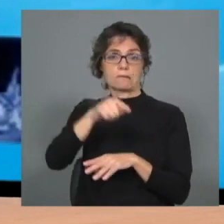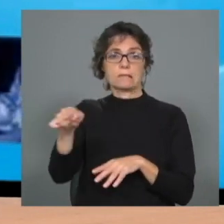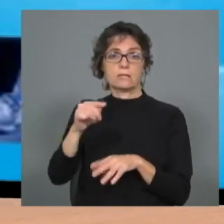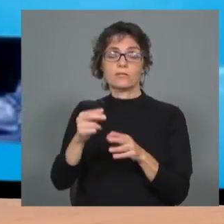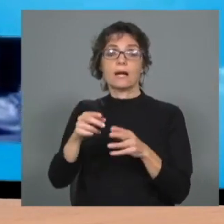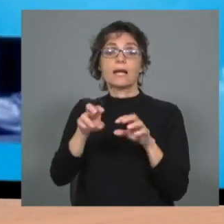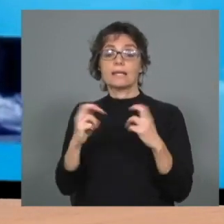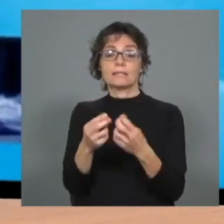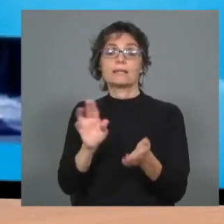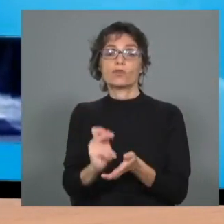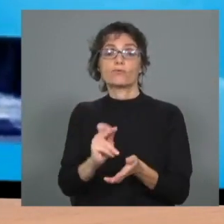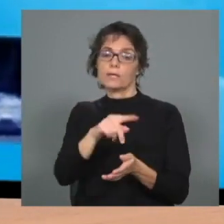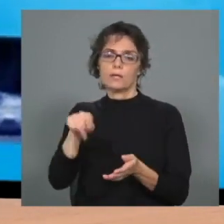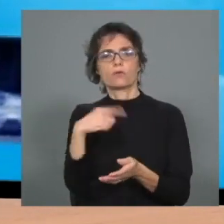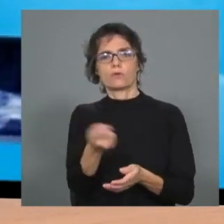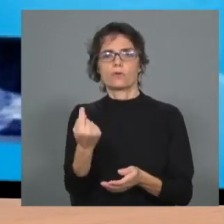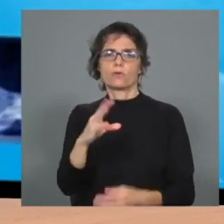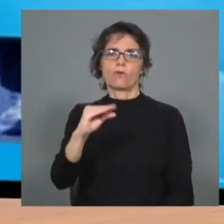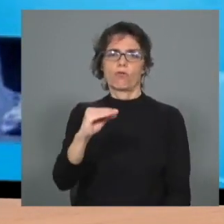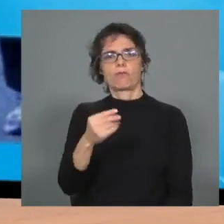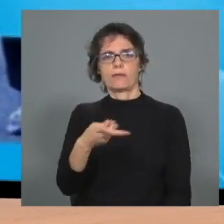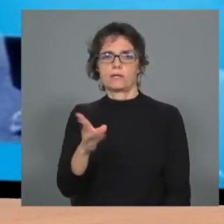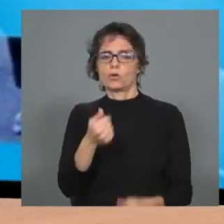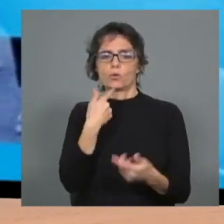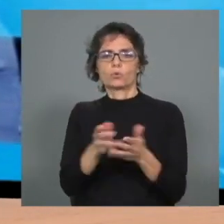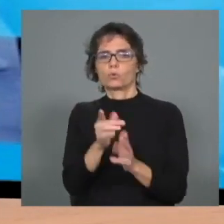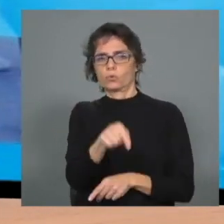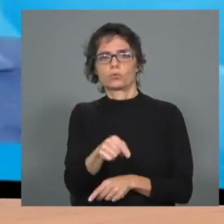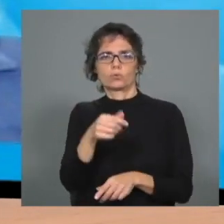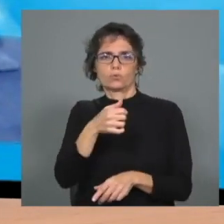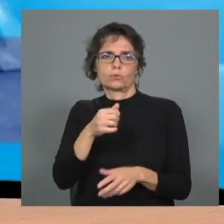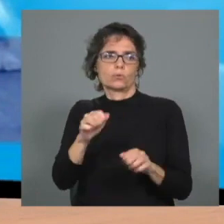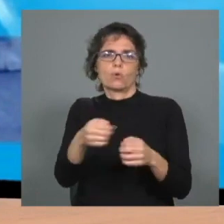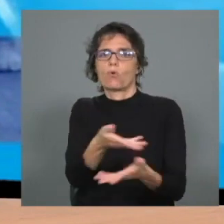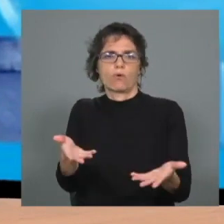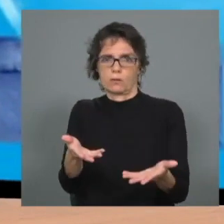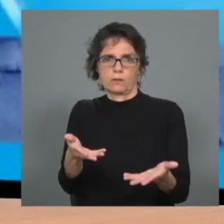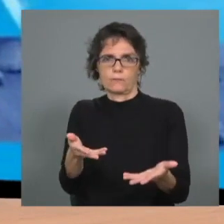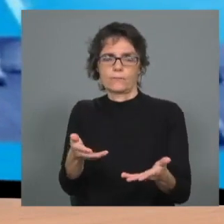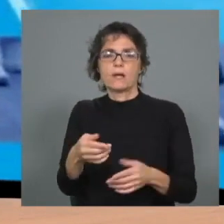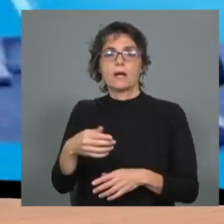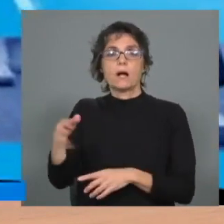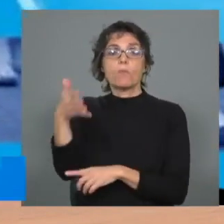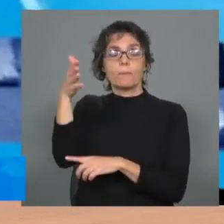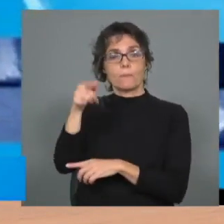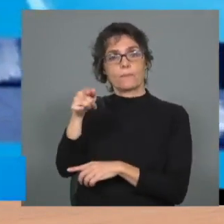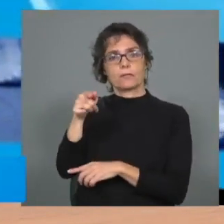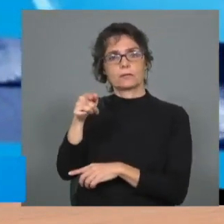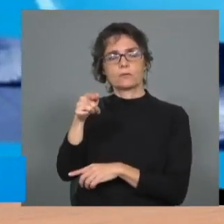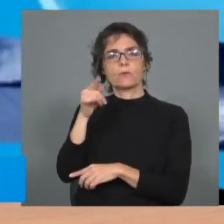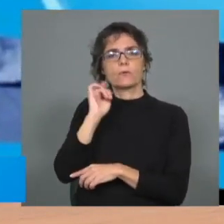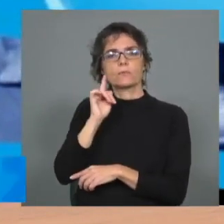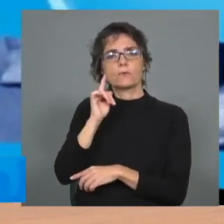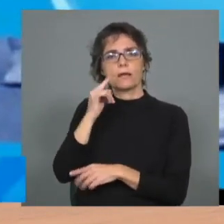né? Então, essa bandeira contra a dignidade humana, contra o bem comum, isso não pode ser aceito em nenhuma perspectiva. Então,